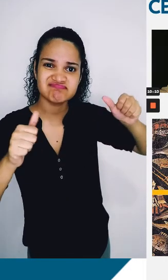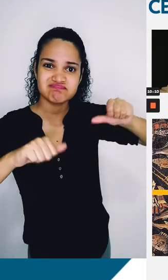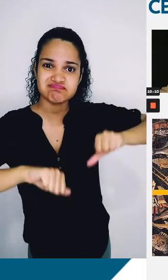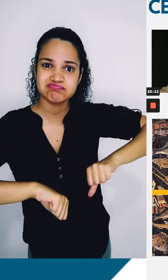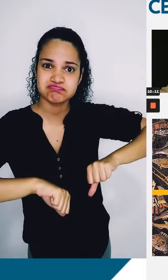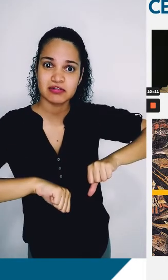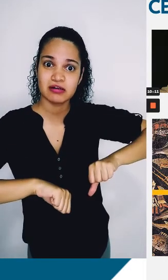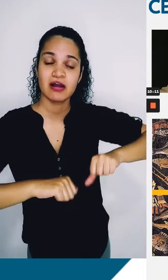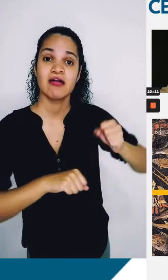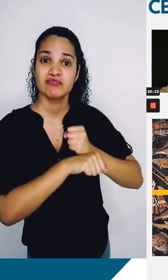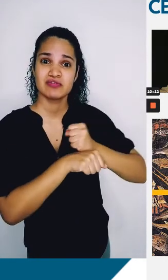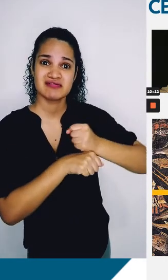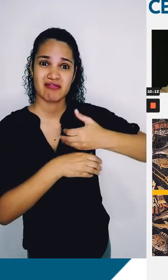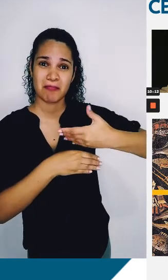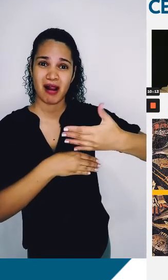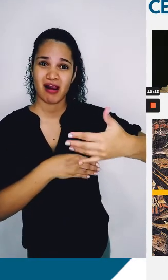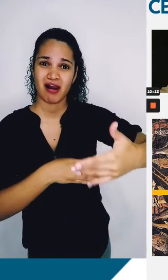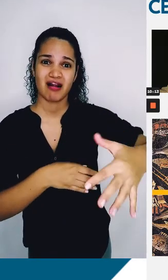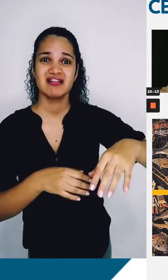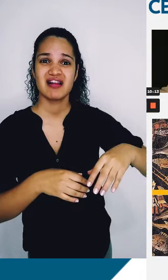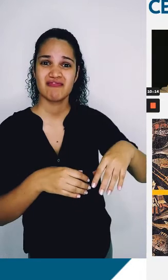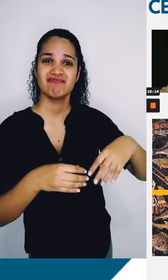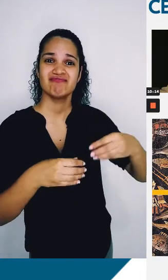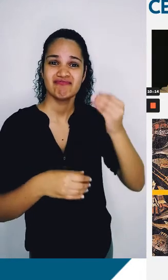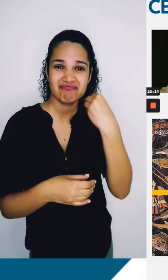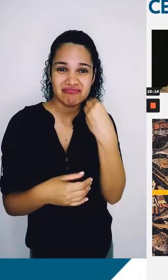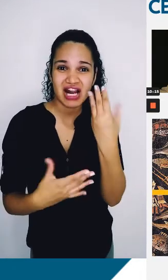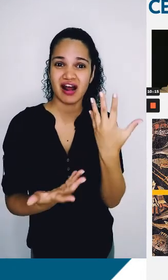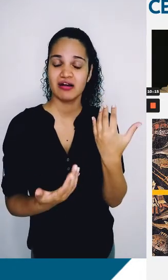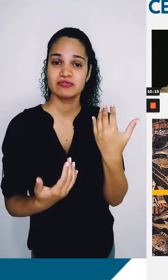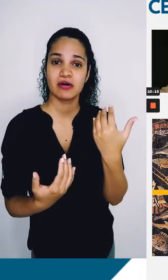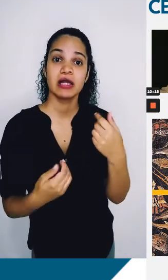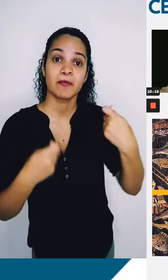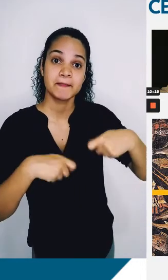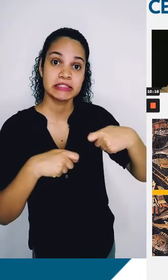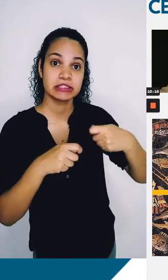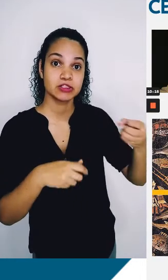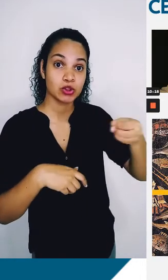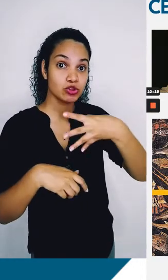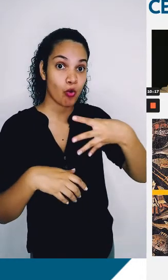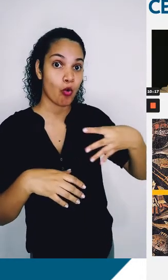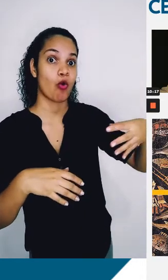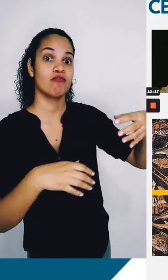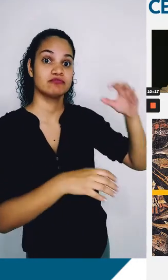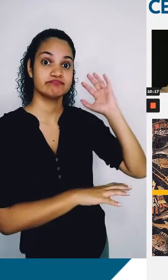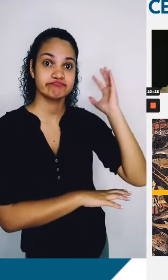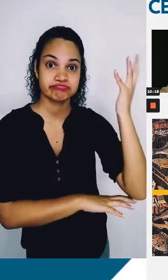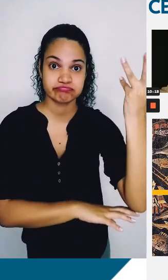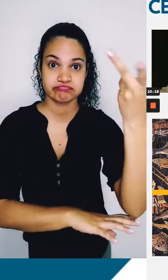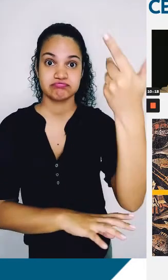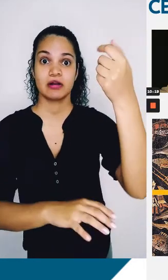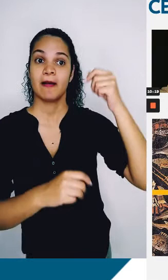vezes, depois de alguns anos, aquele solo torna-se pouco produtivo e é preciso uma nova leva